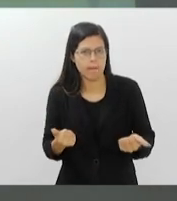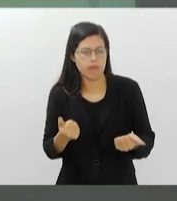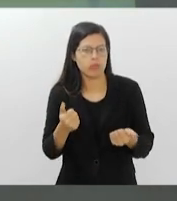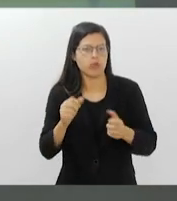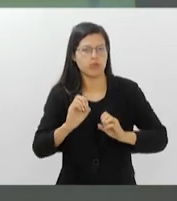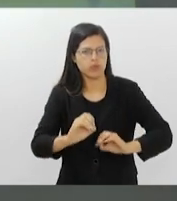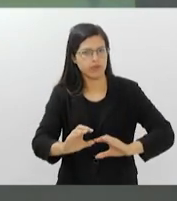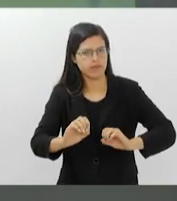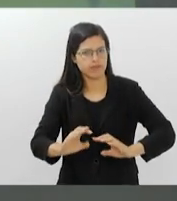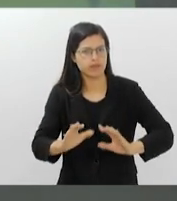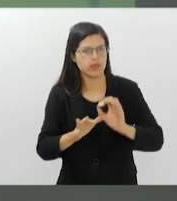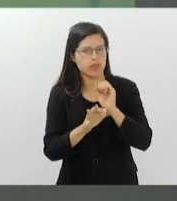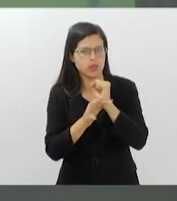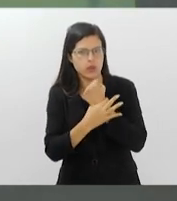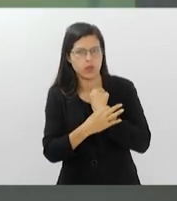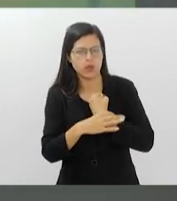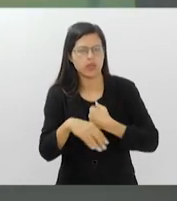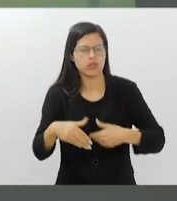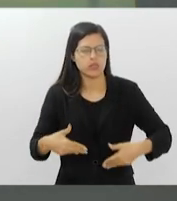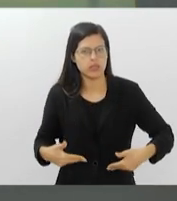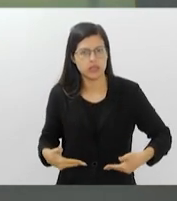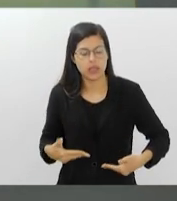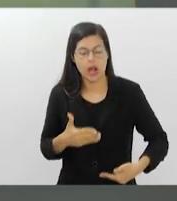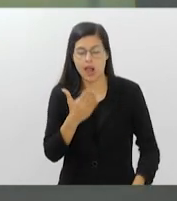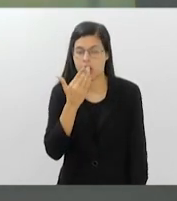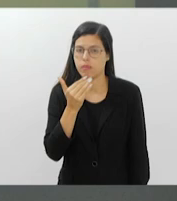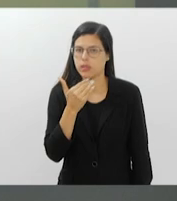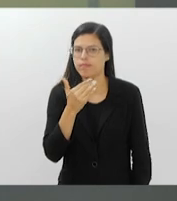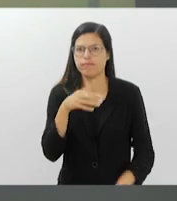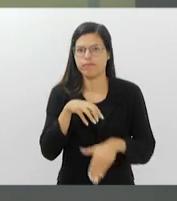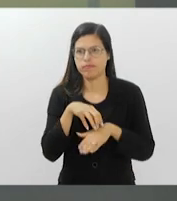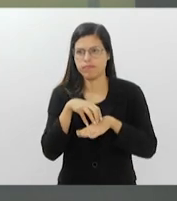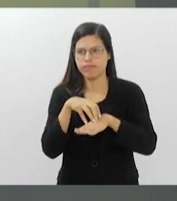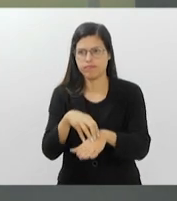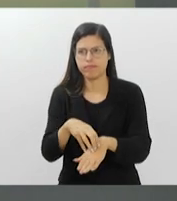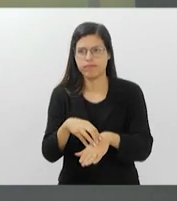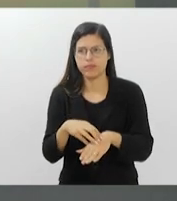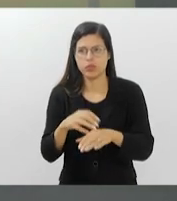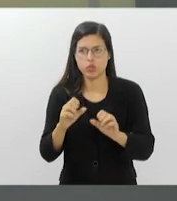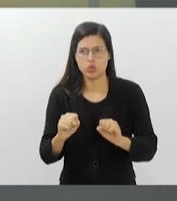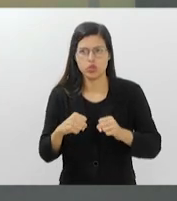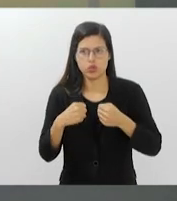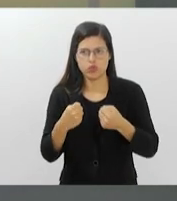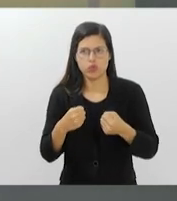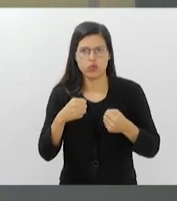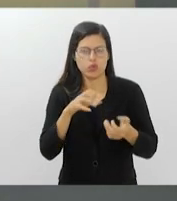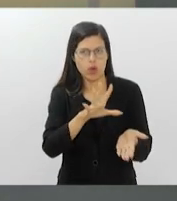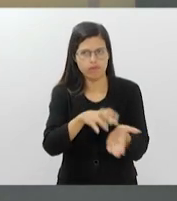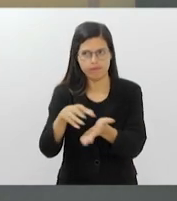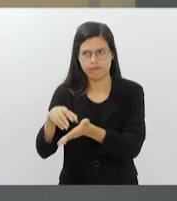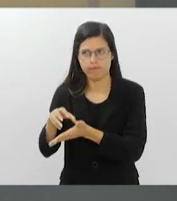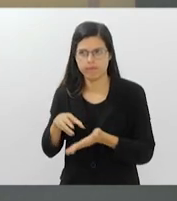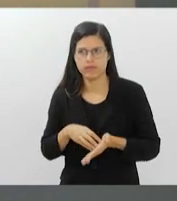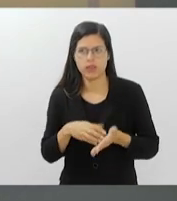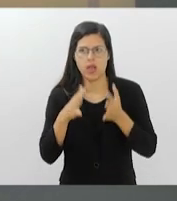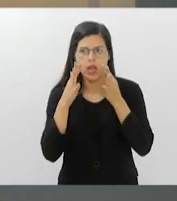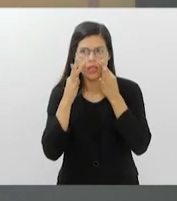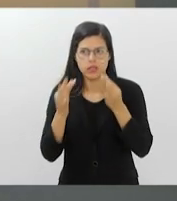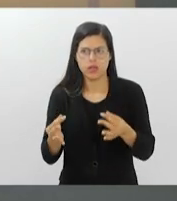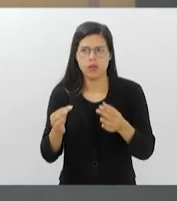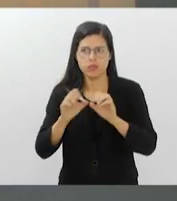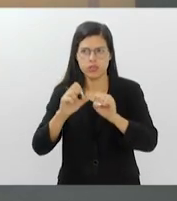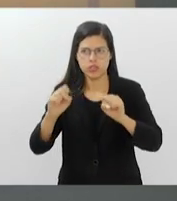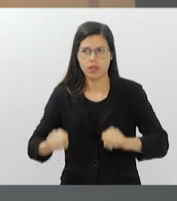segurança alimentar transporte eh esforço intersetorial como eu já falei atenção ao sistema prisional né A